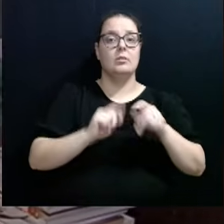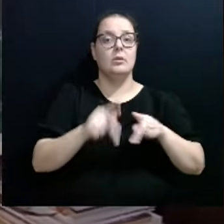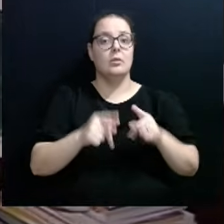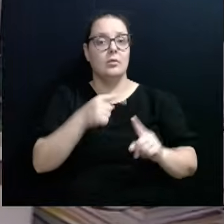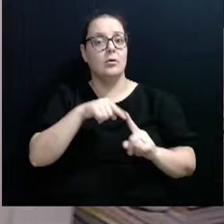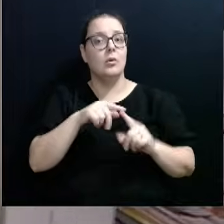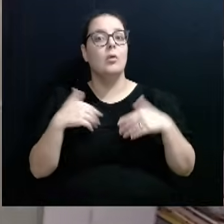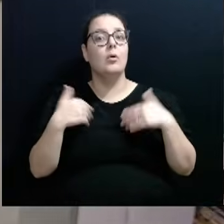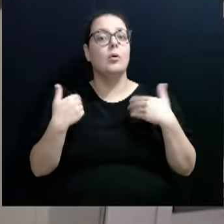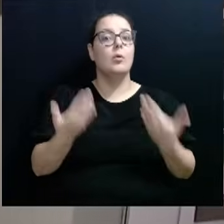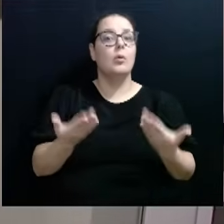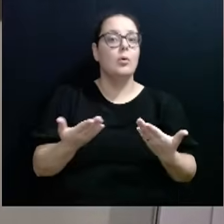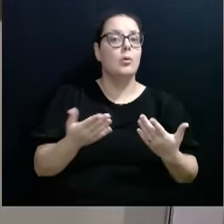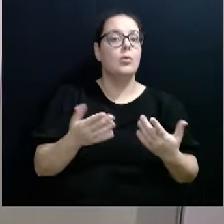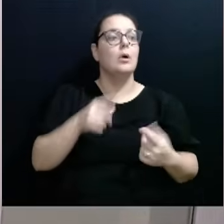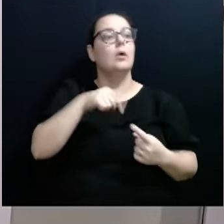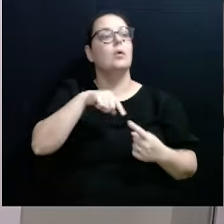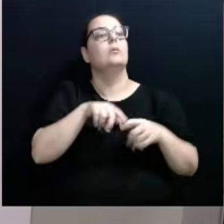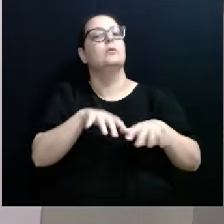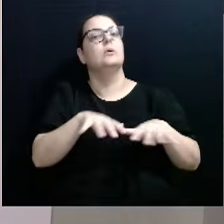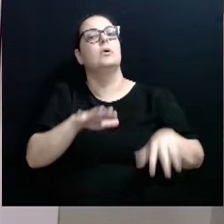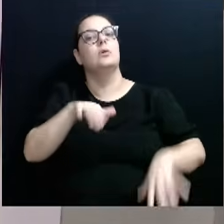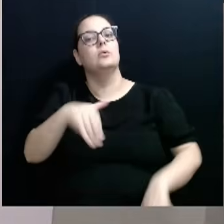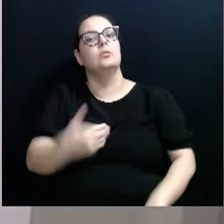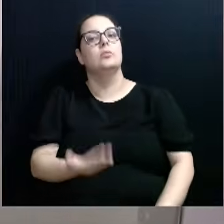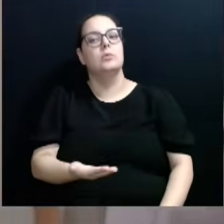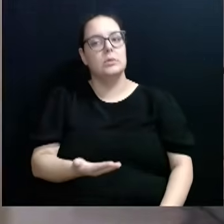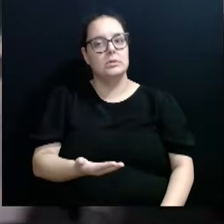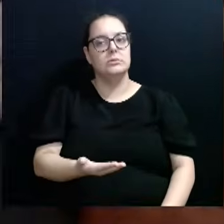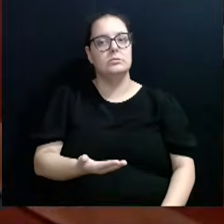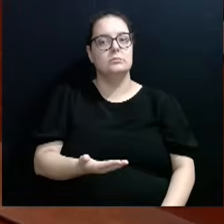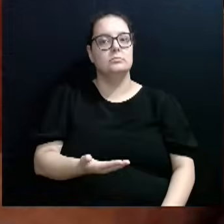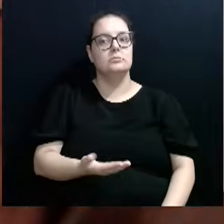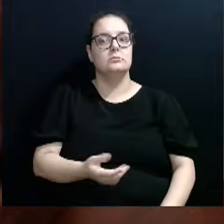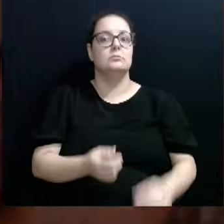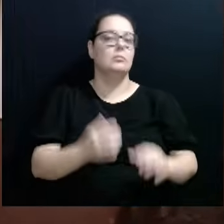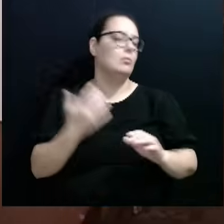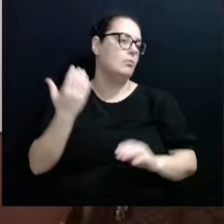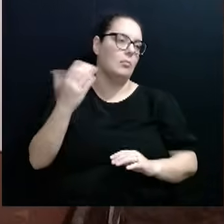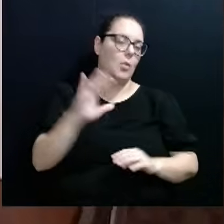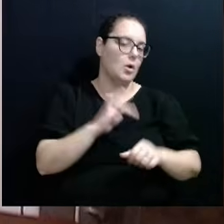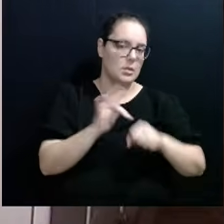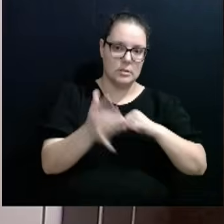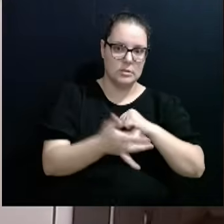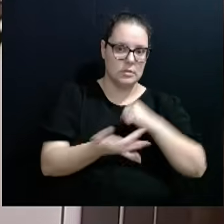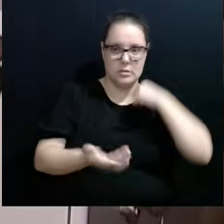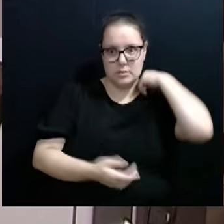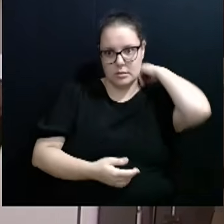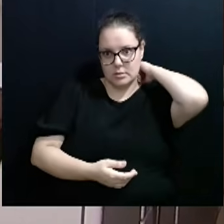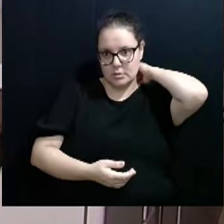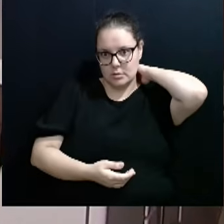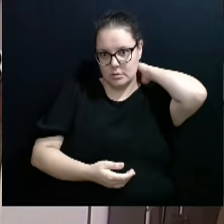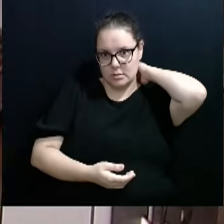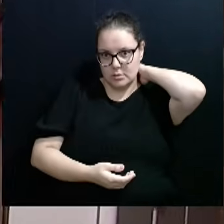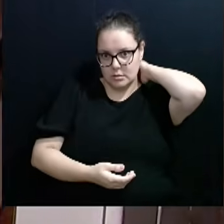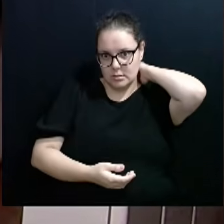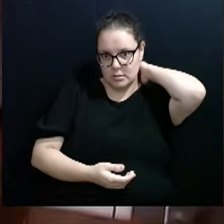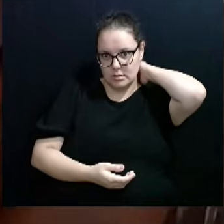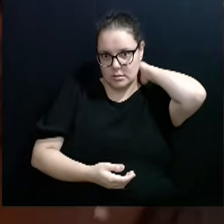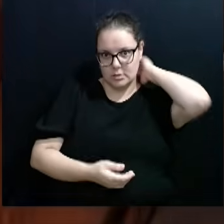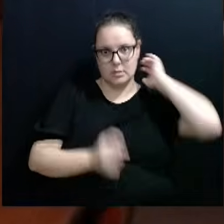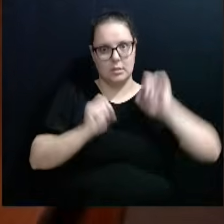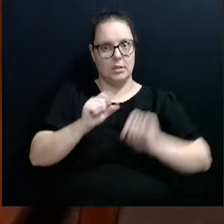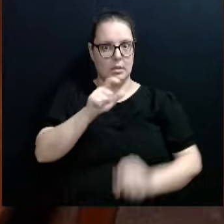você atinge quando você, então, posta lá nas redes sociais? Uhum. Quem é essa pessoa? Então,